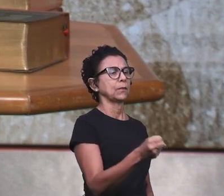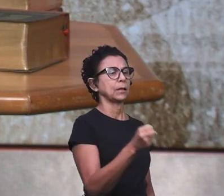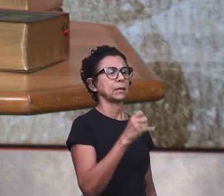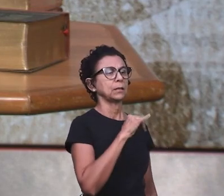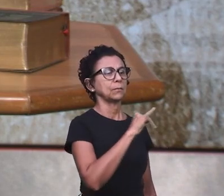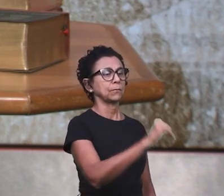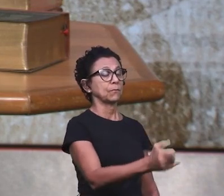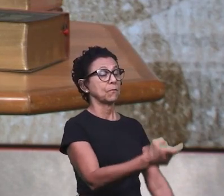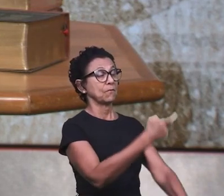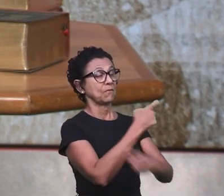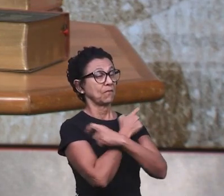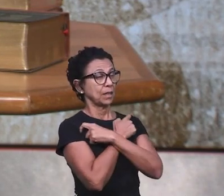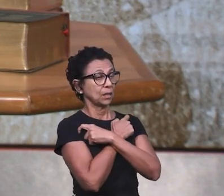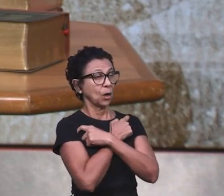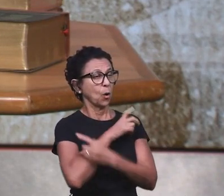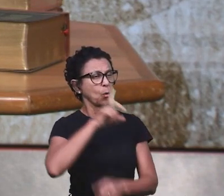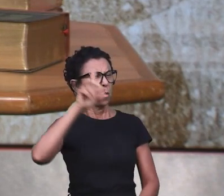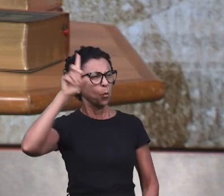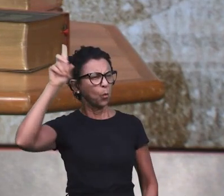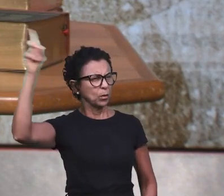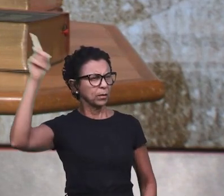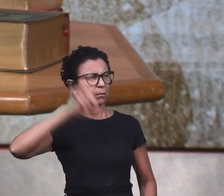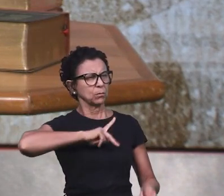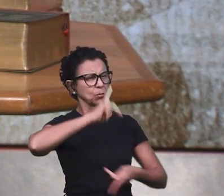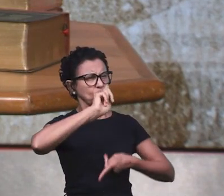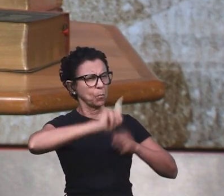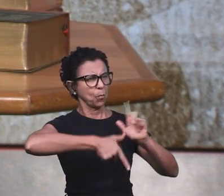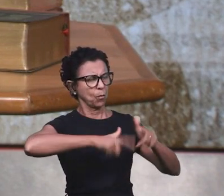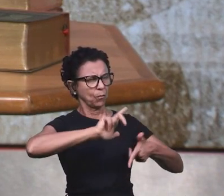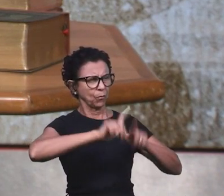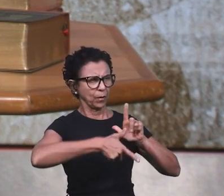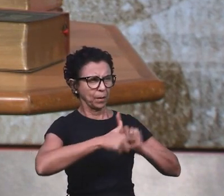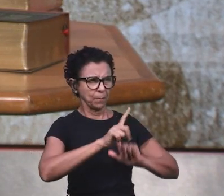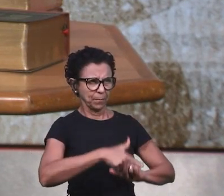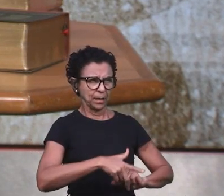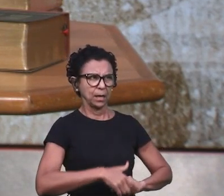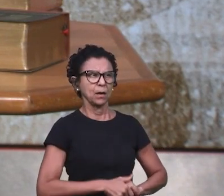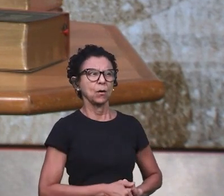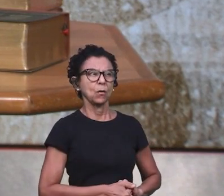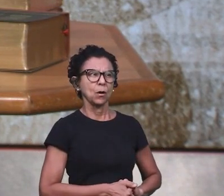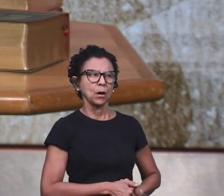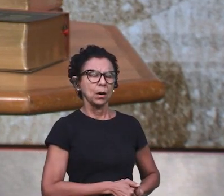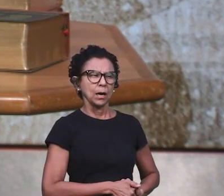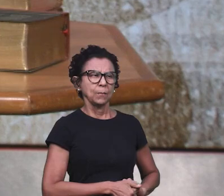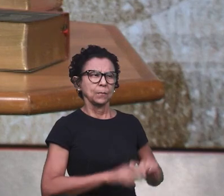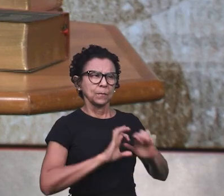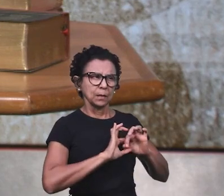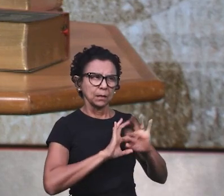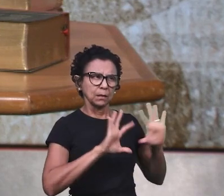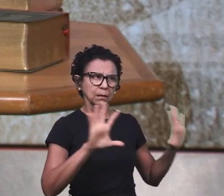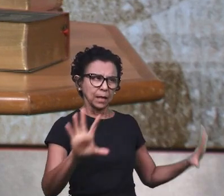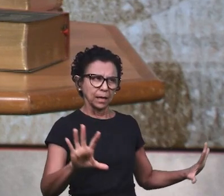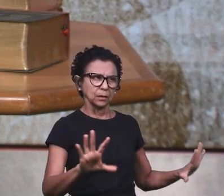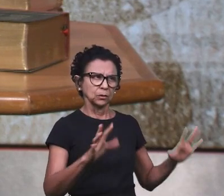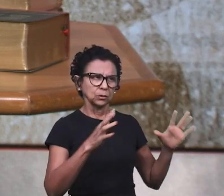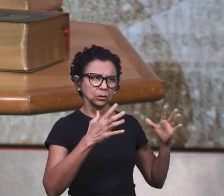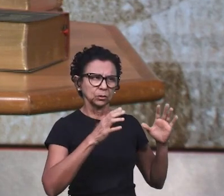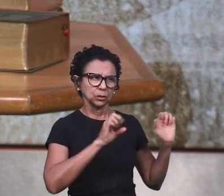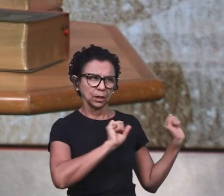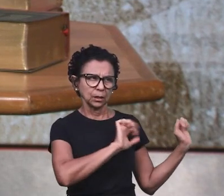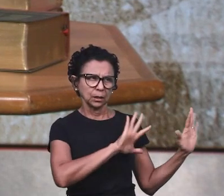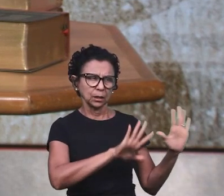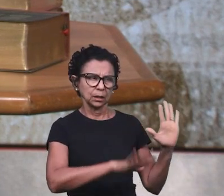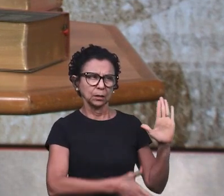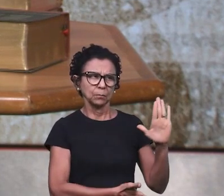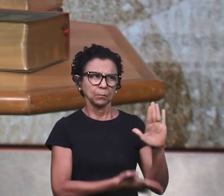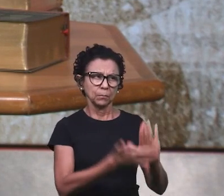ti, dizendo: deixa ir o meu povo para que me sirva no deserto. Porém, eis que